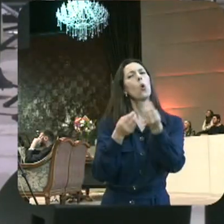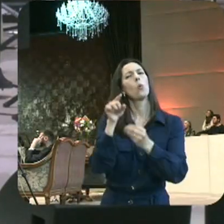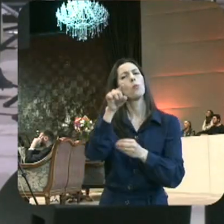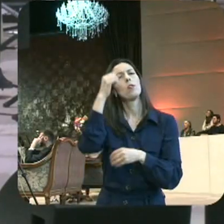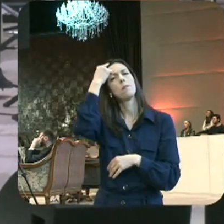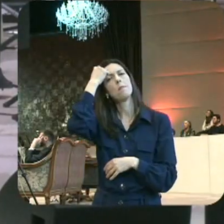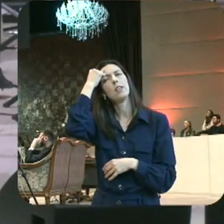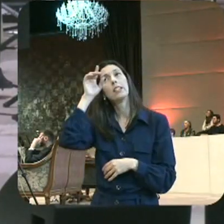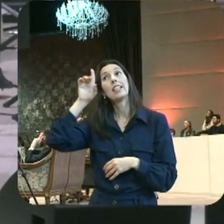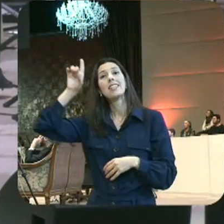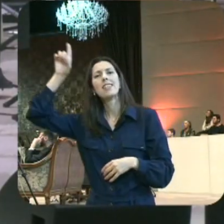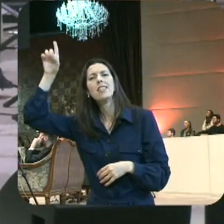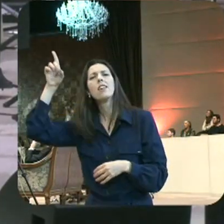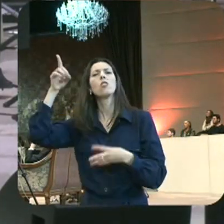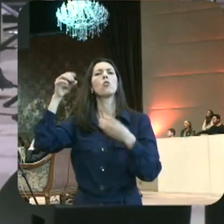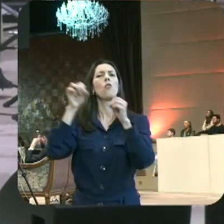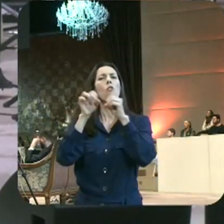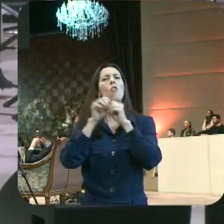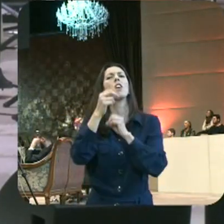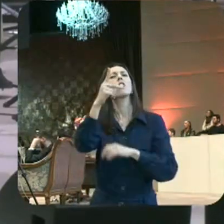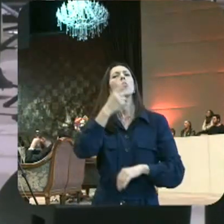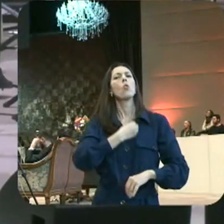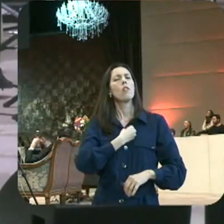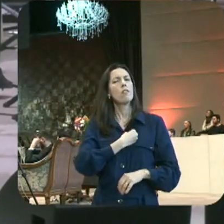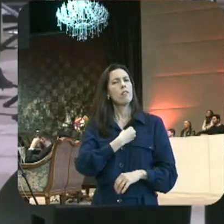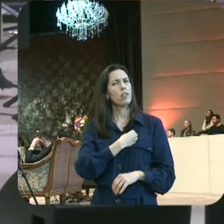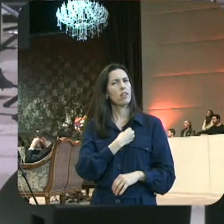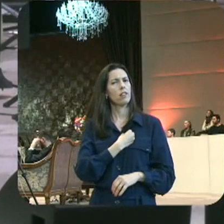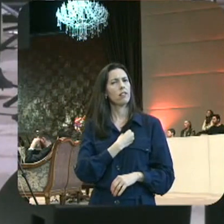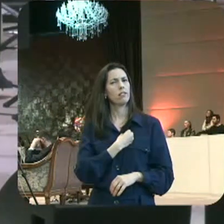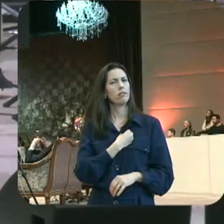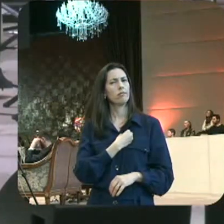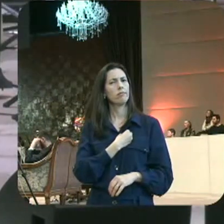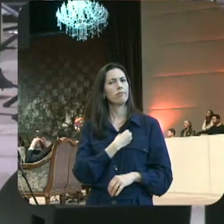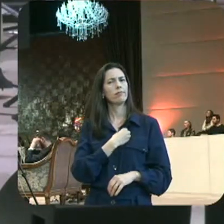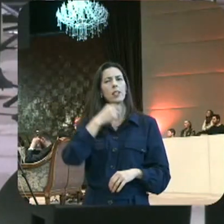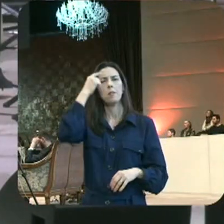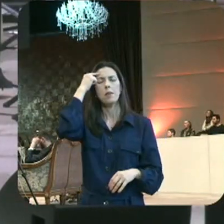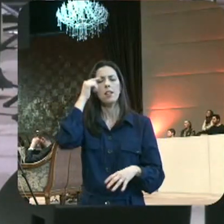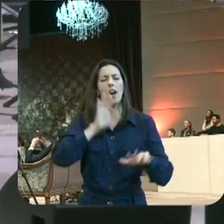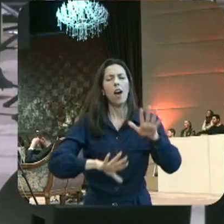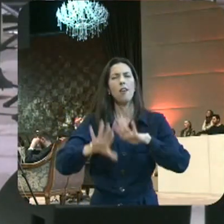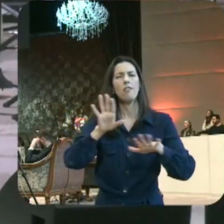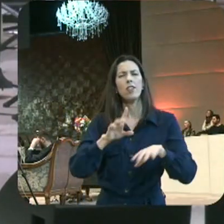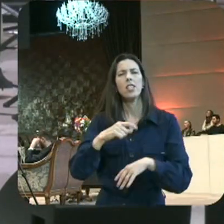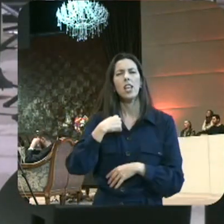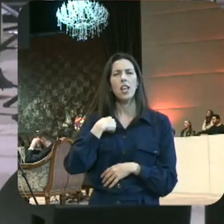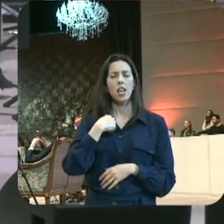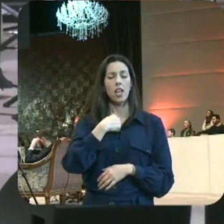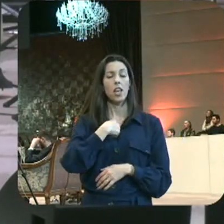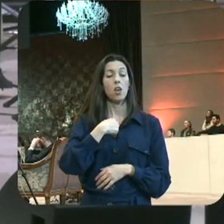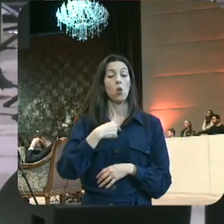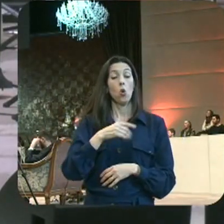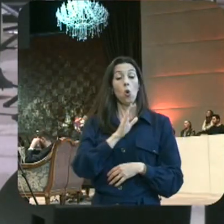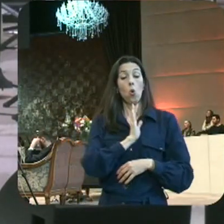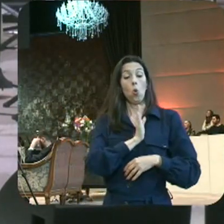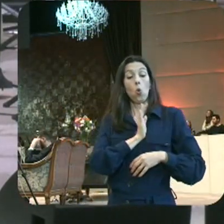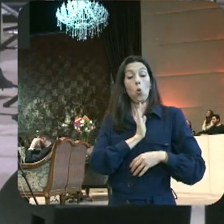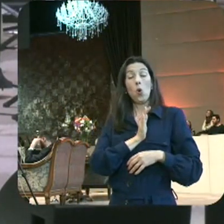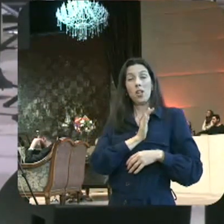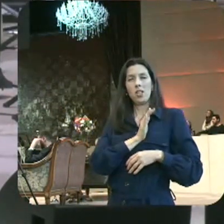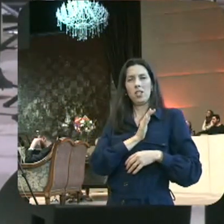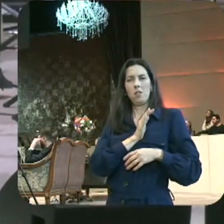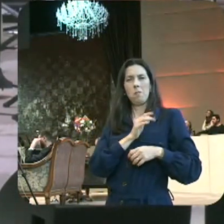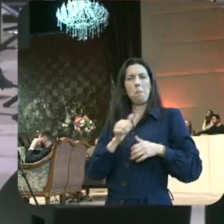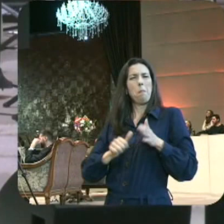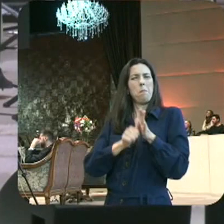sendo retido na tua vida? Quando você retém o teu coração, porque a Bíblia diz: primeiro Deus, Ele tem que ser o